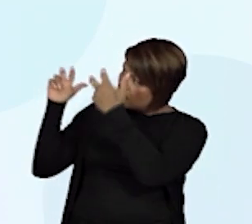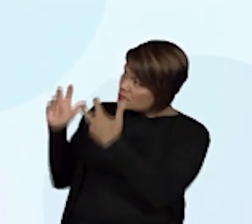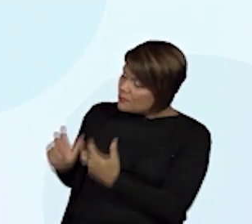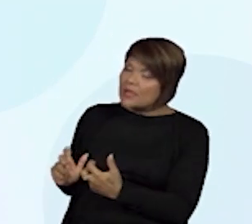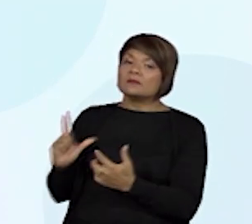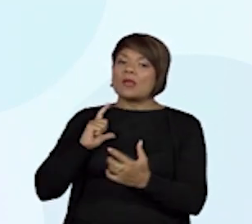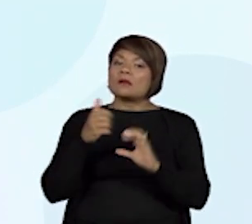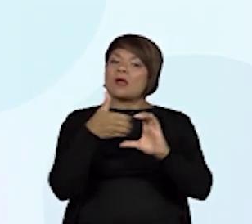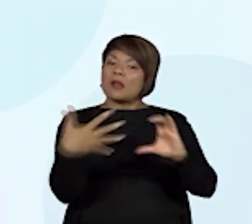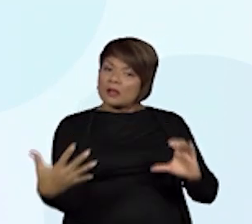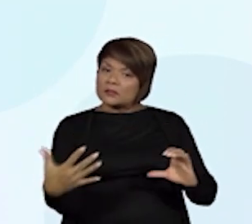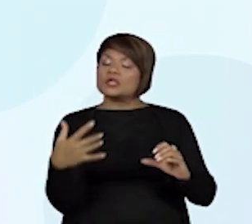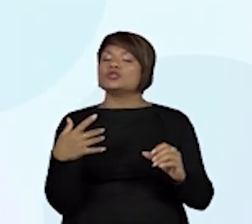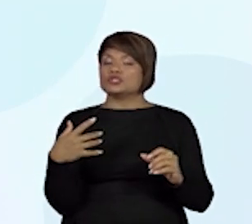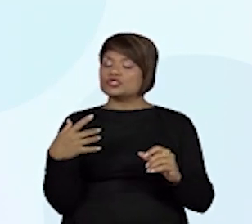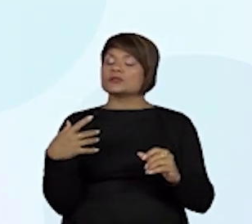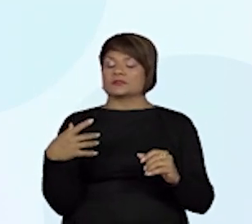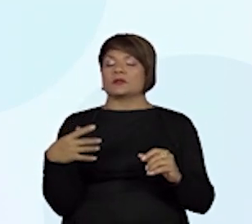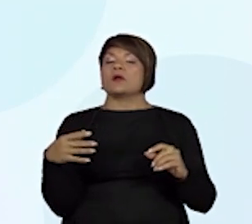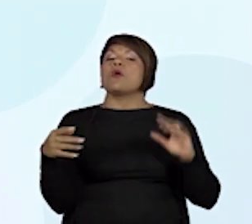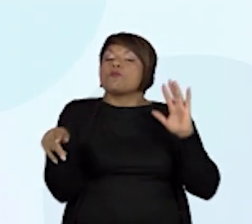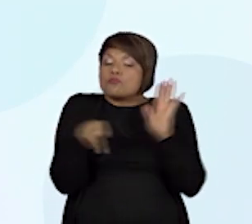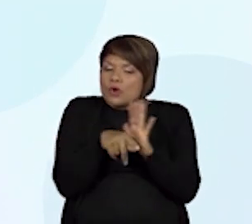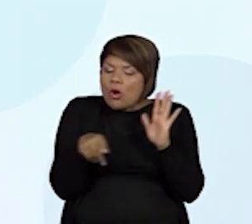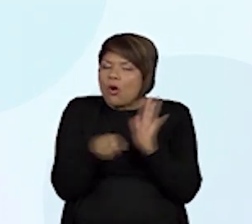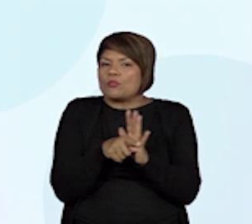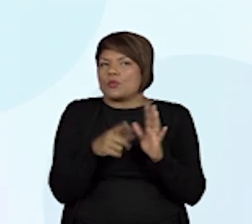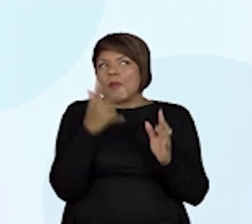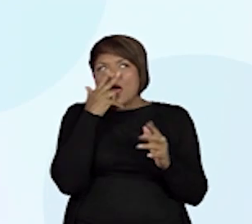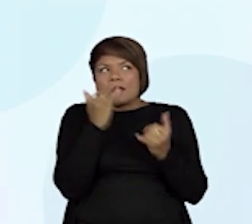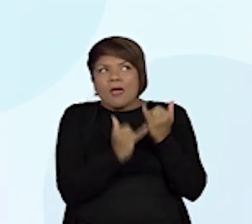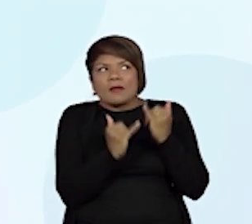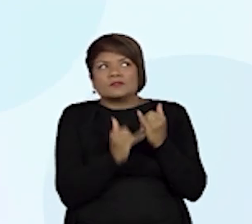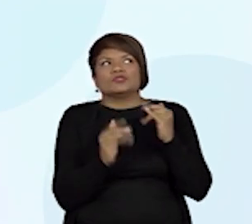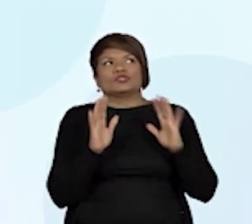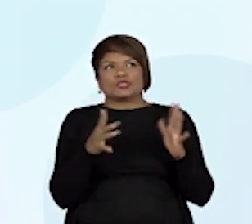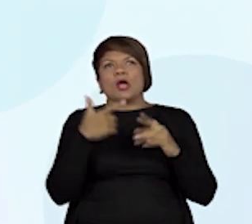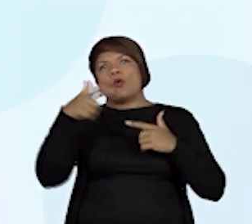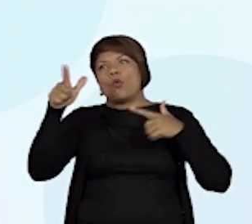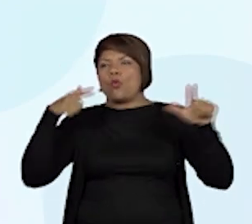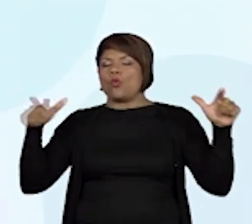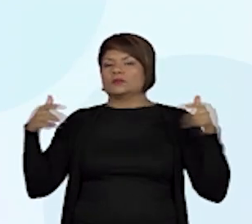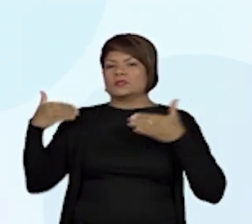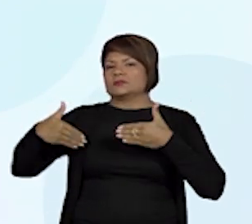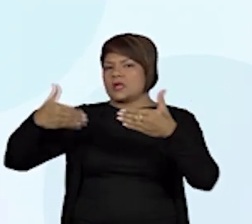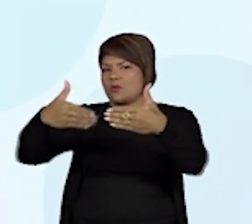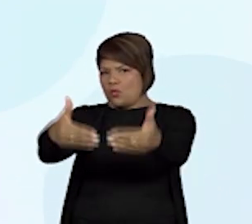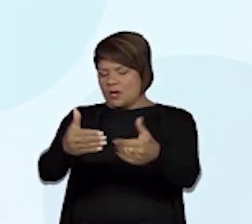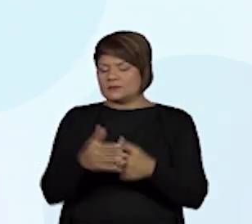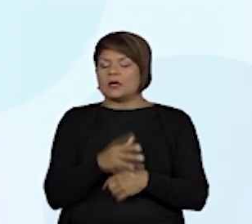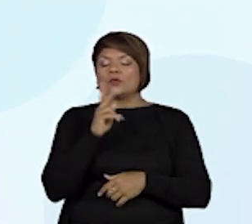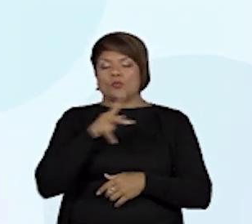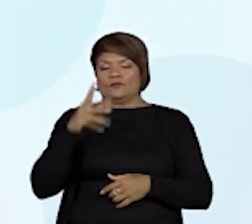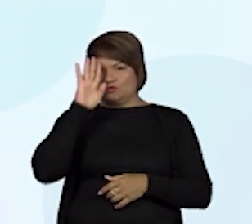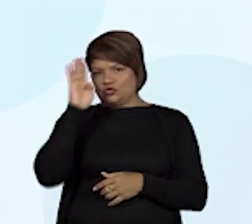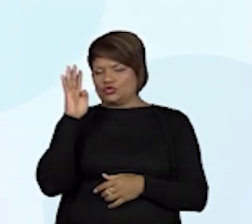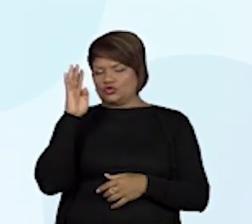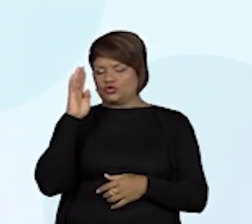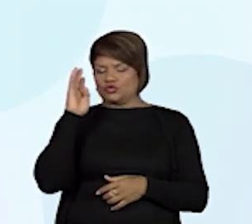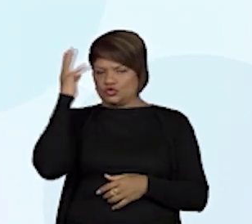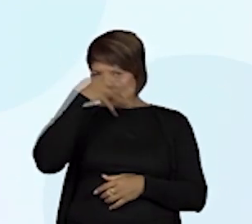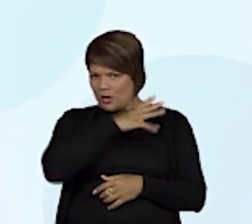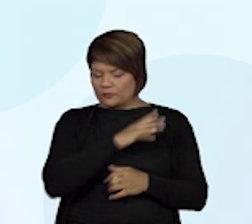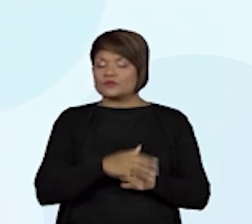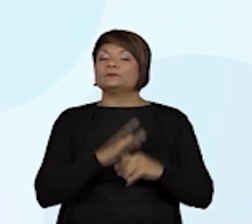algumas características muito familiar com outros gêneros que eles já trabalharam em outra sequência aqui com o professor Joelso, que é o gênero